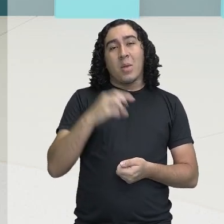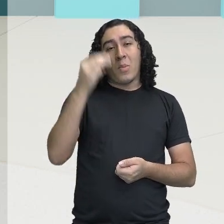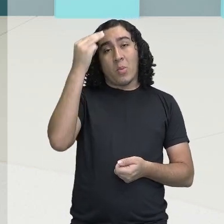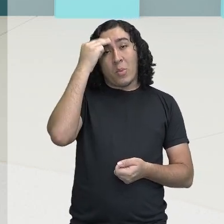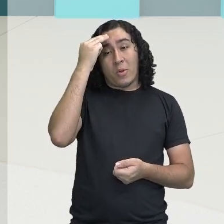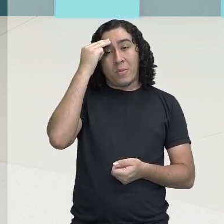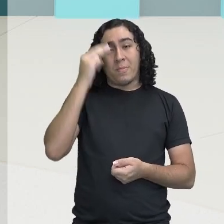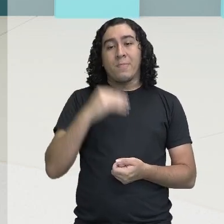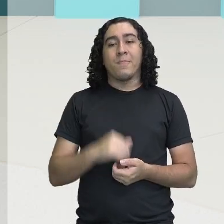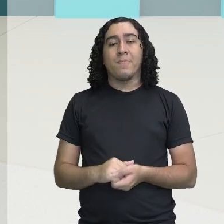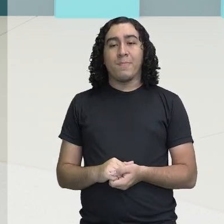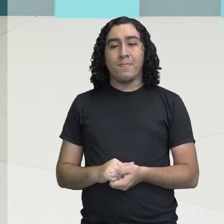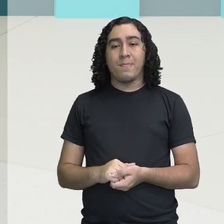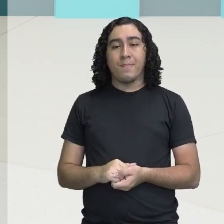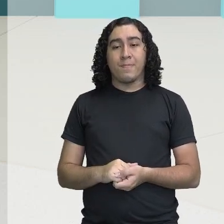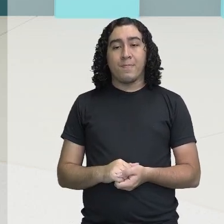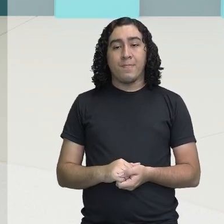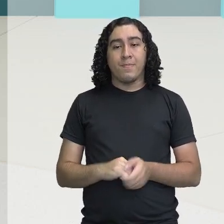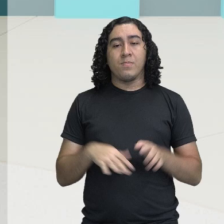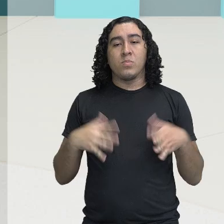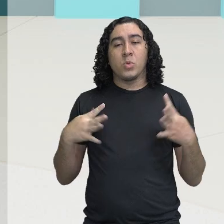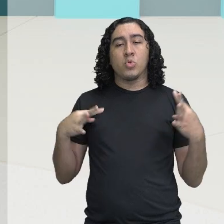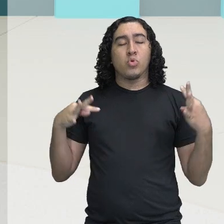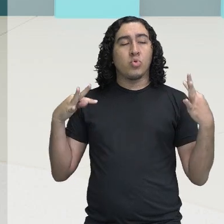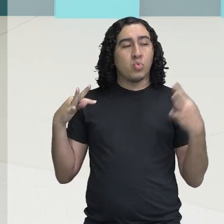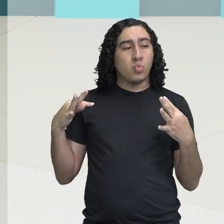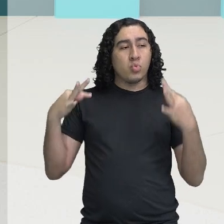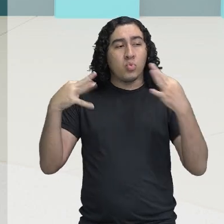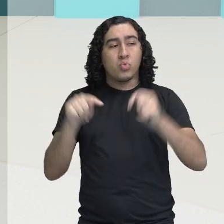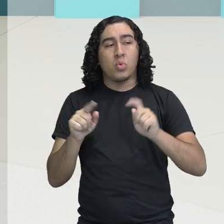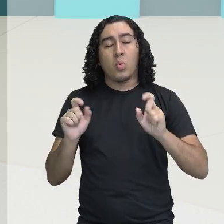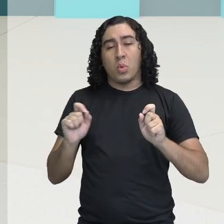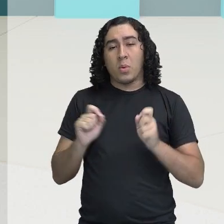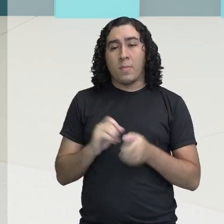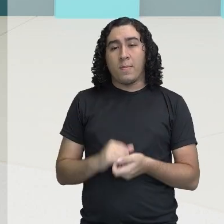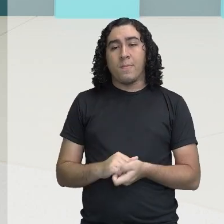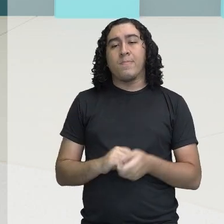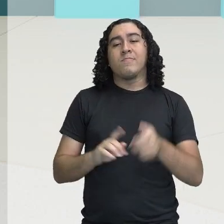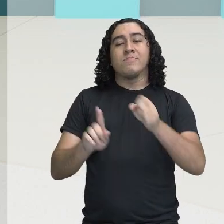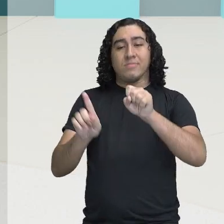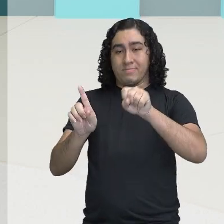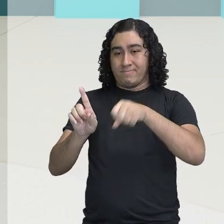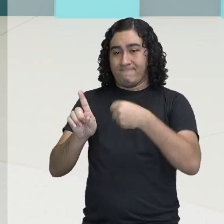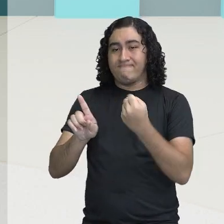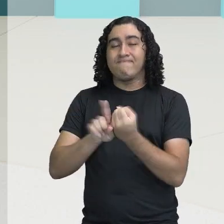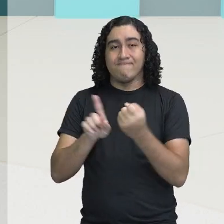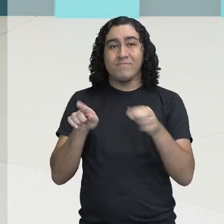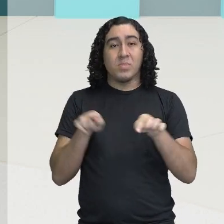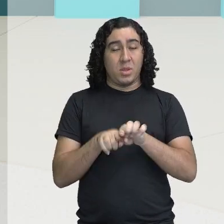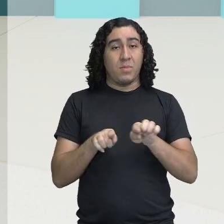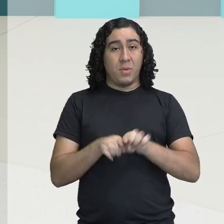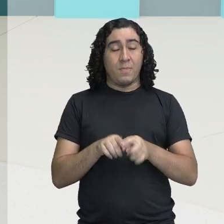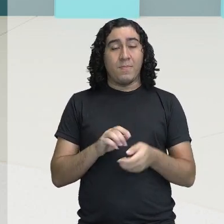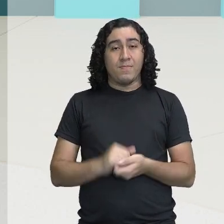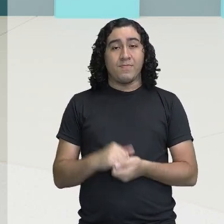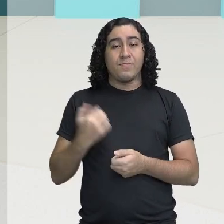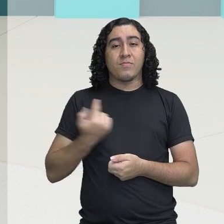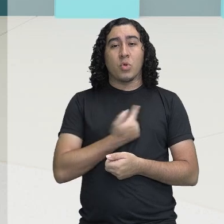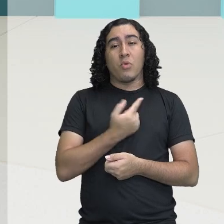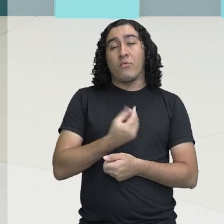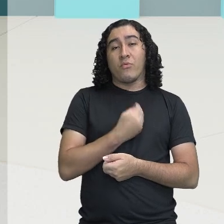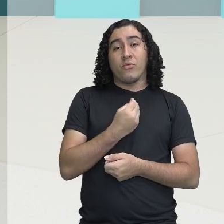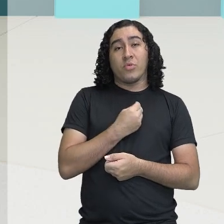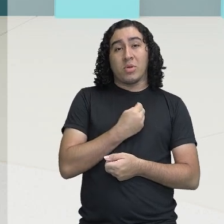memória. Então, tudo isso é o quê? Algo social também. Vivemos num